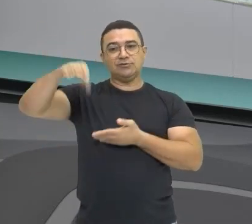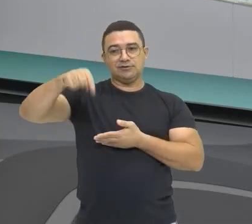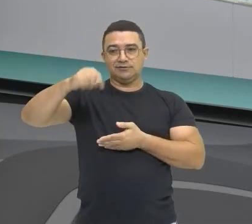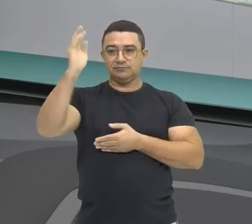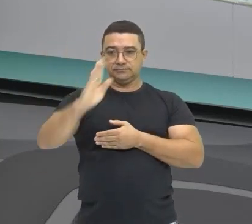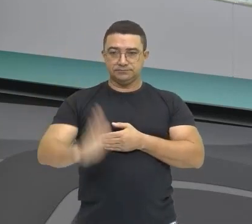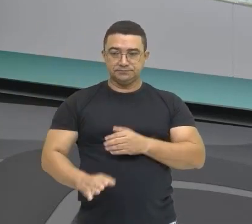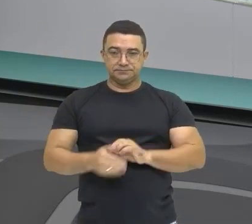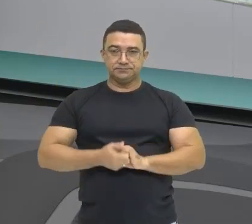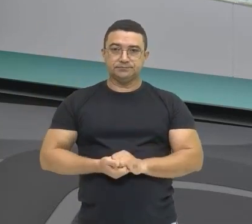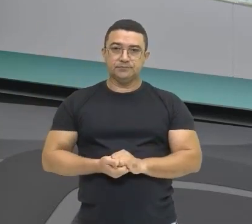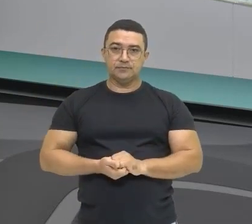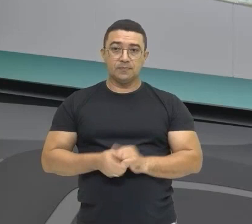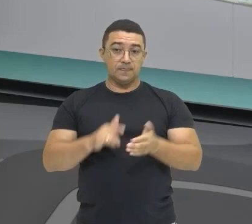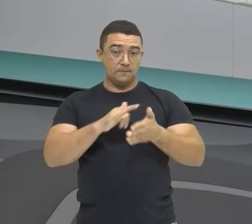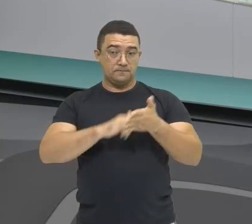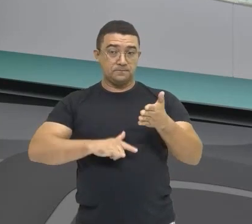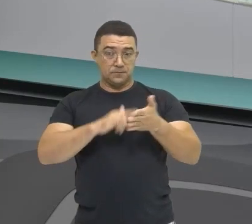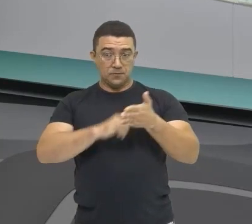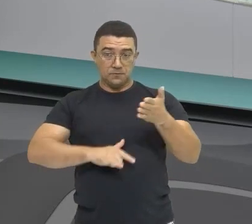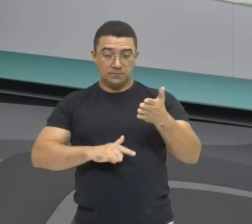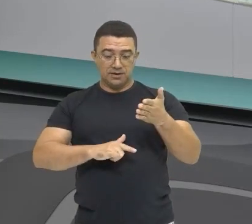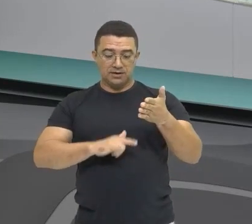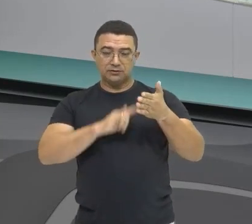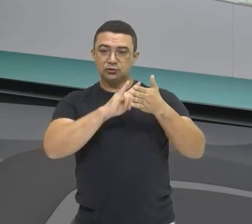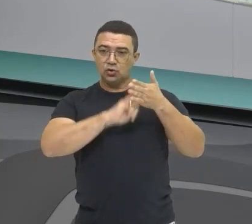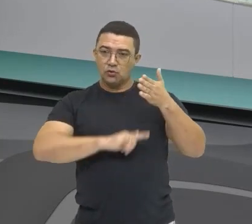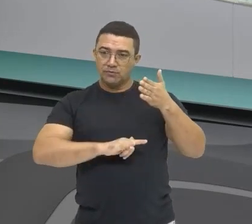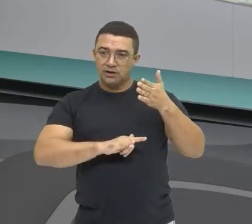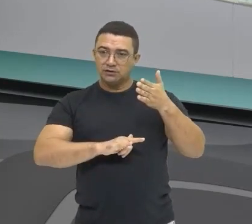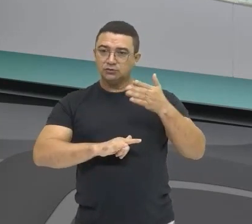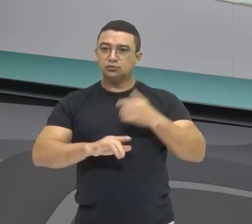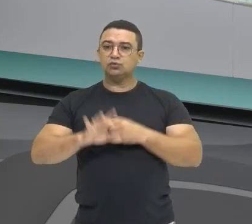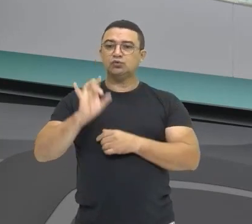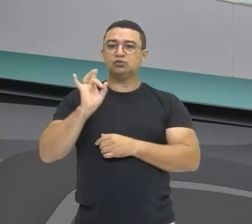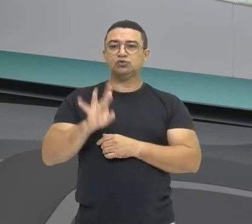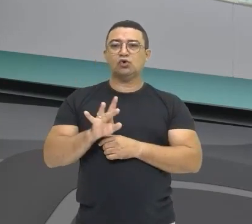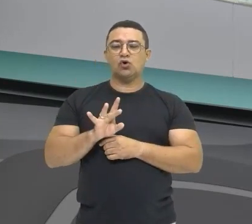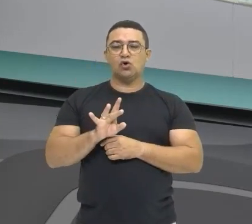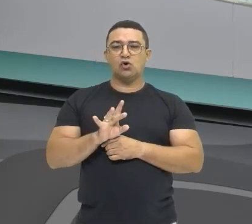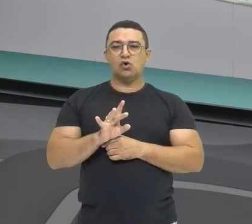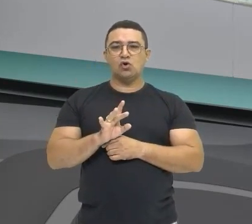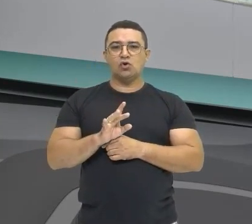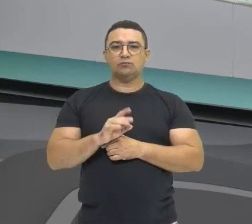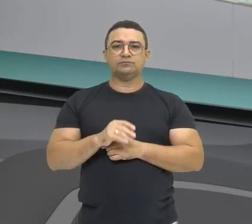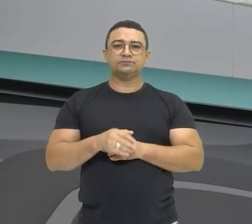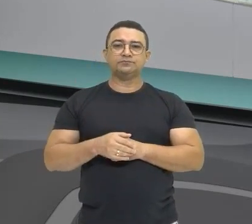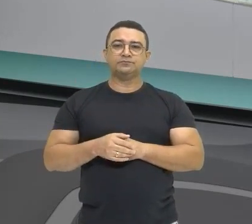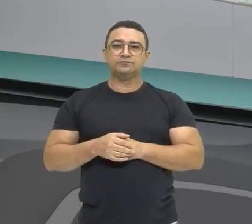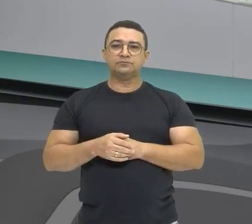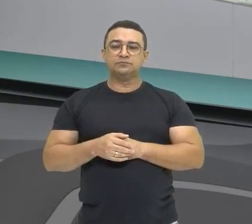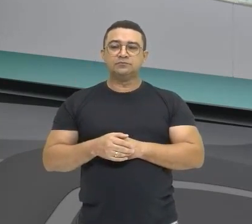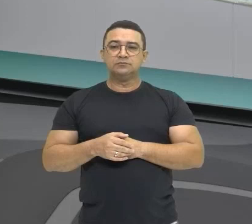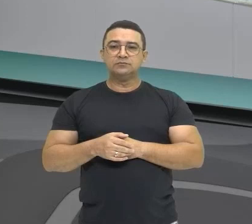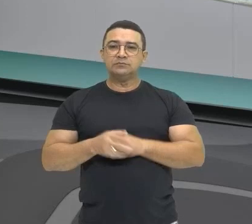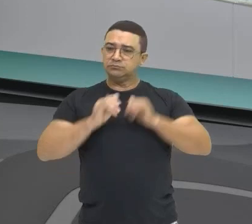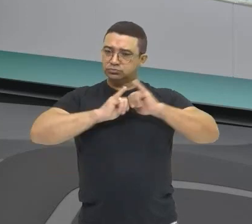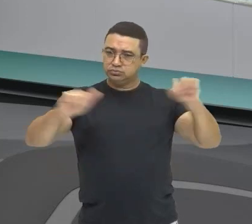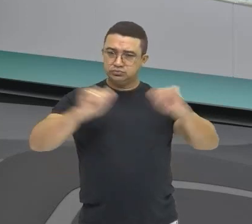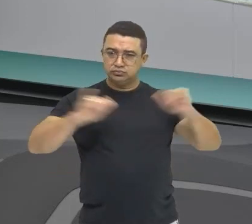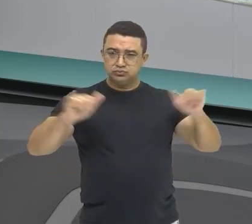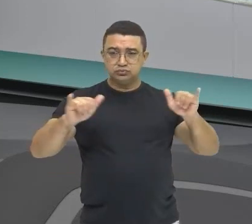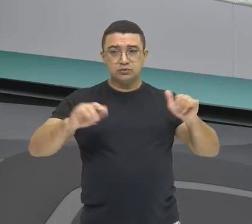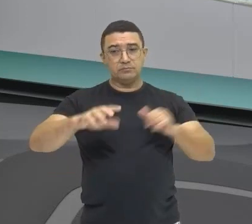Brasil. Esse documento, né, embora ele só tenha vindo, né, tenha sido tornado público